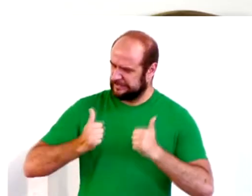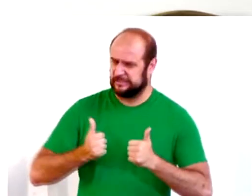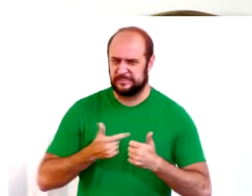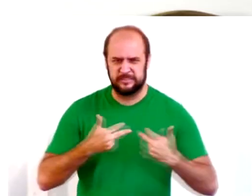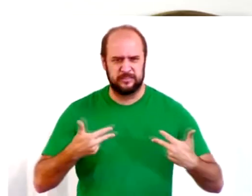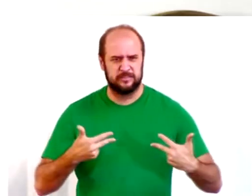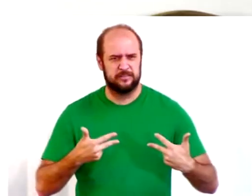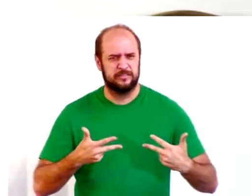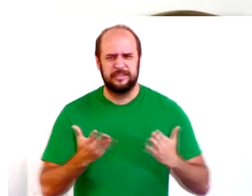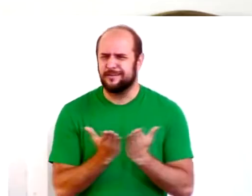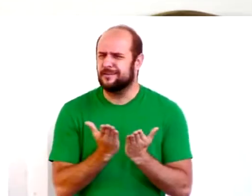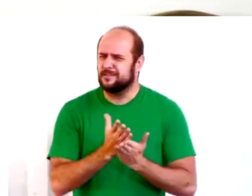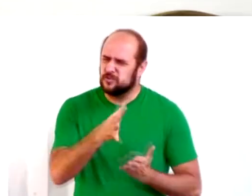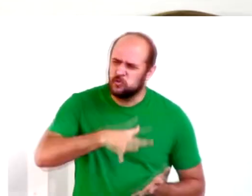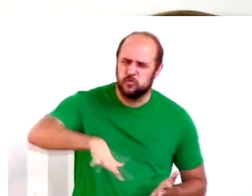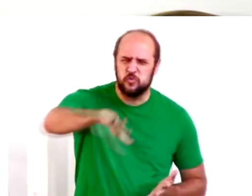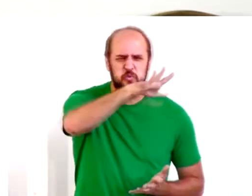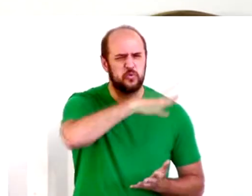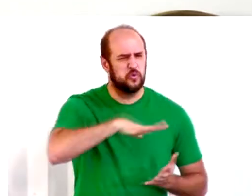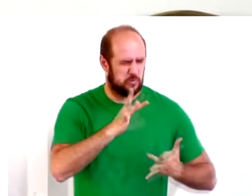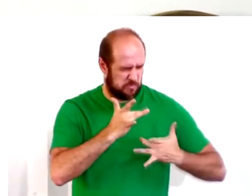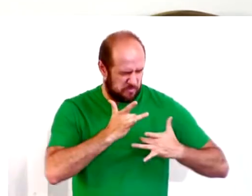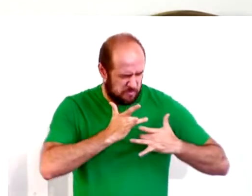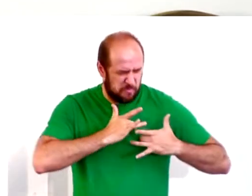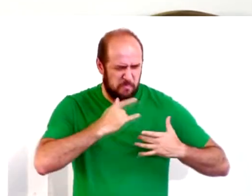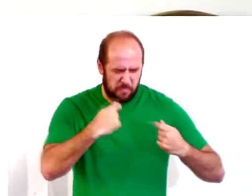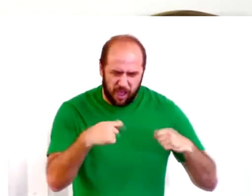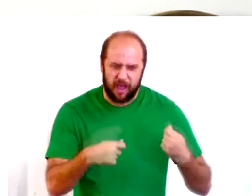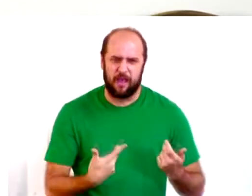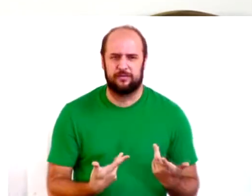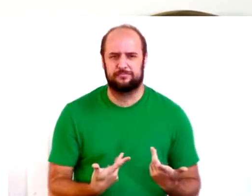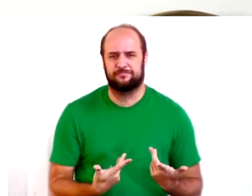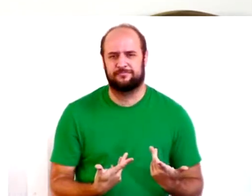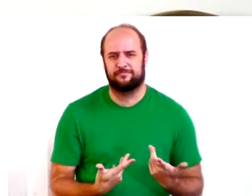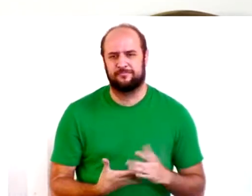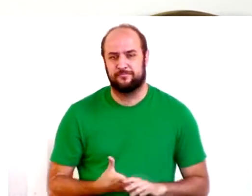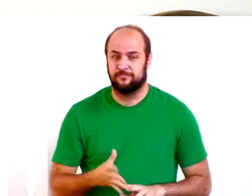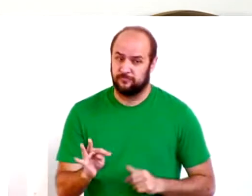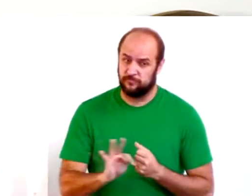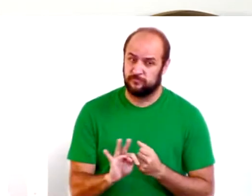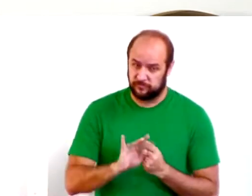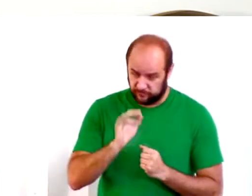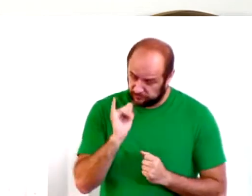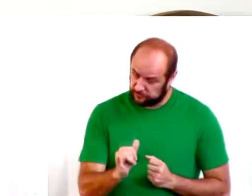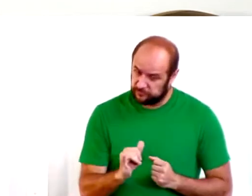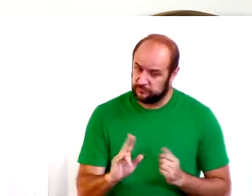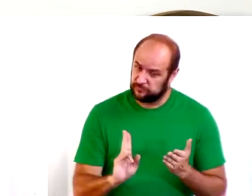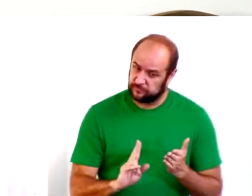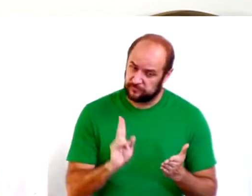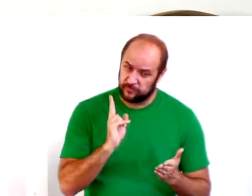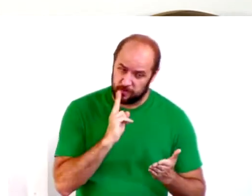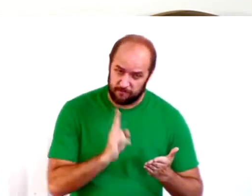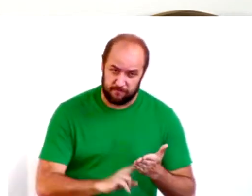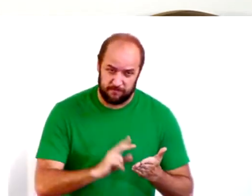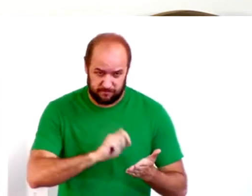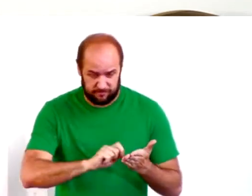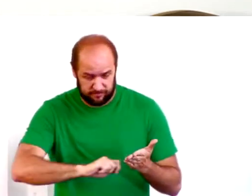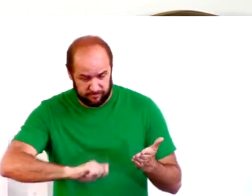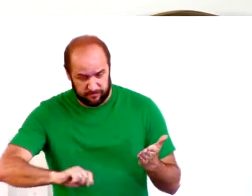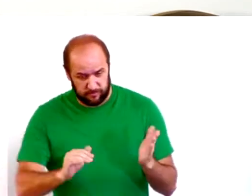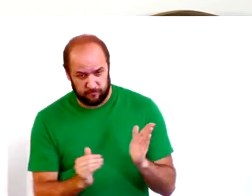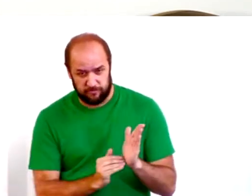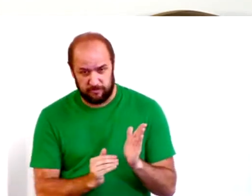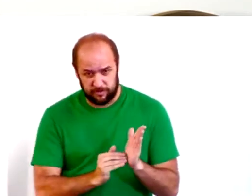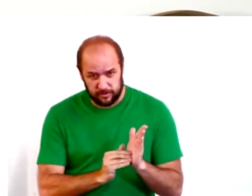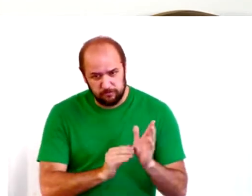para todos os cristãos, não é só para alguns. É sobre isso então que Tiago finaliza a sua carta, trazendo